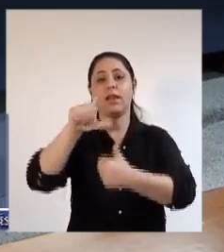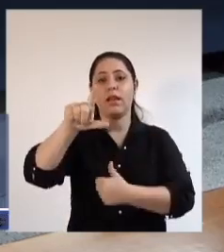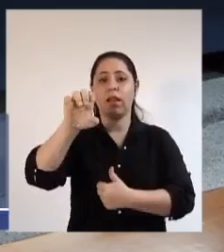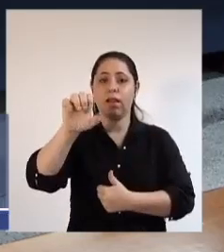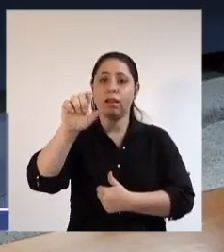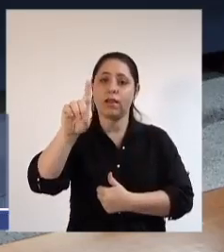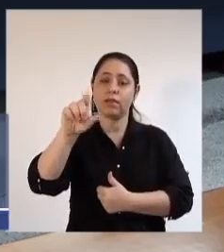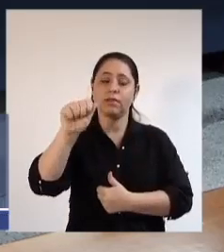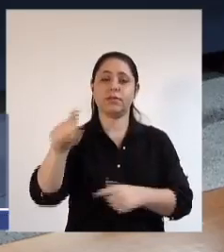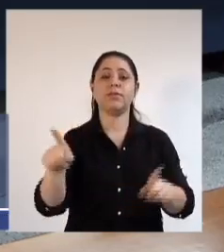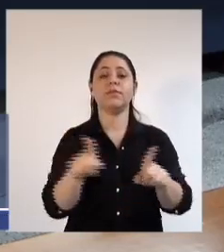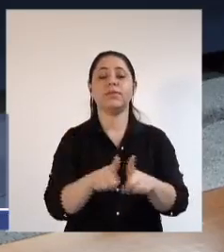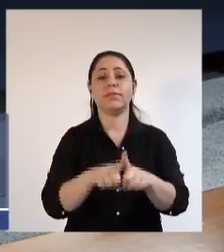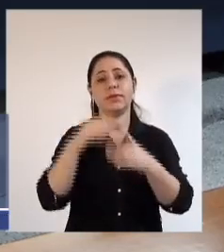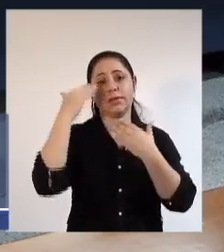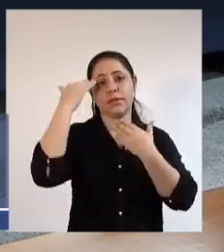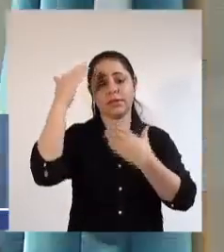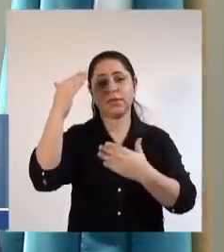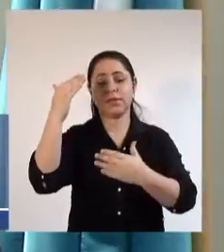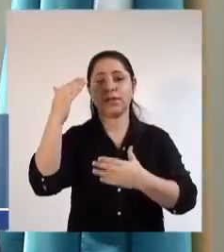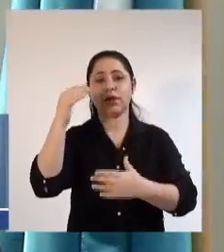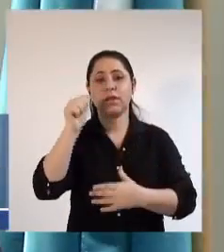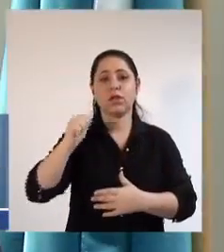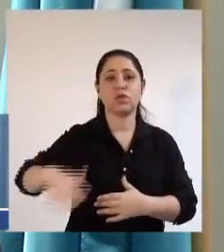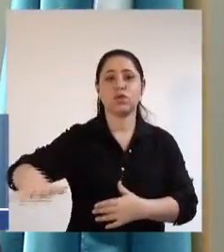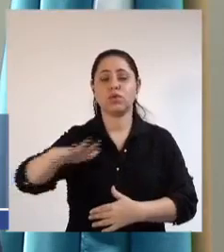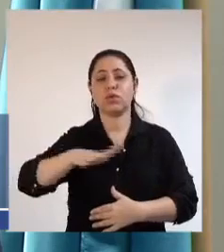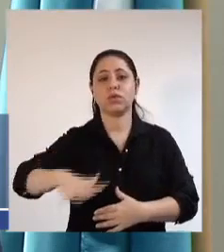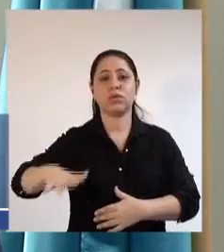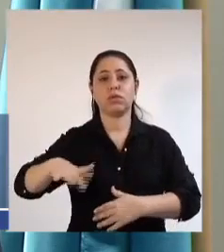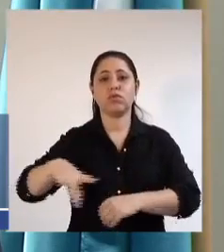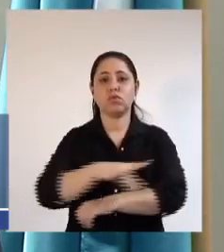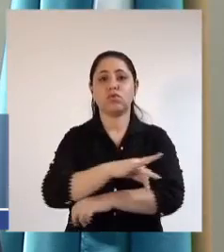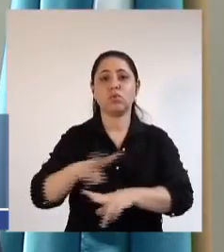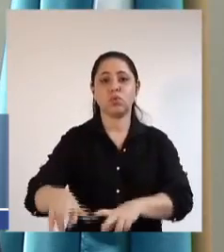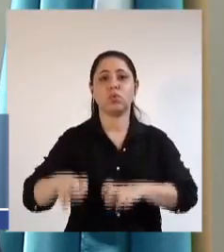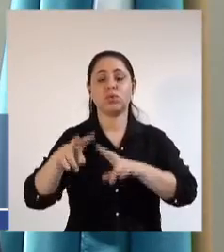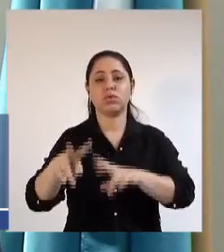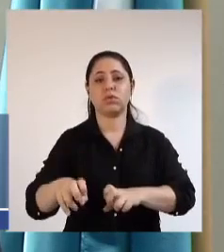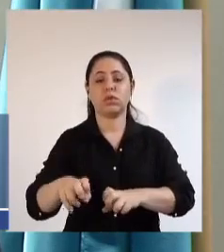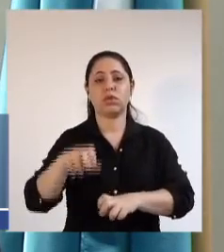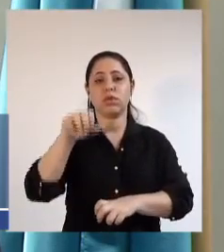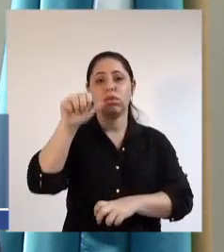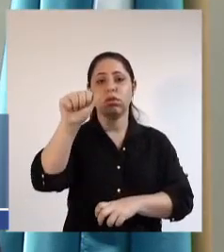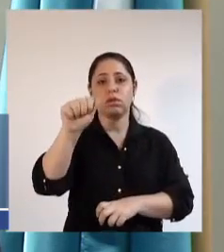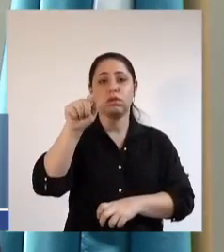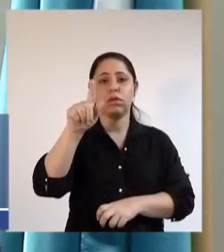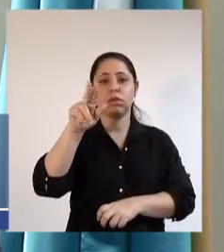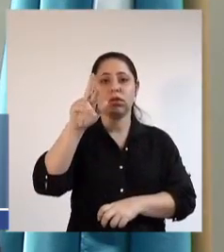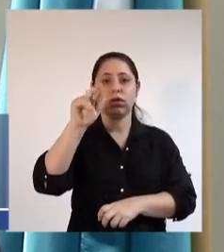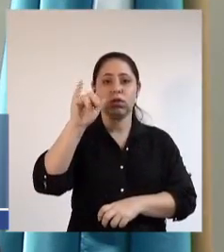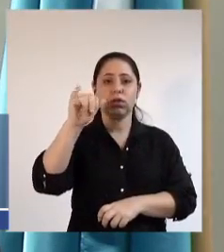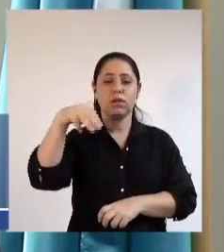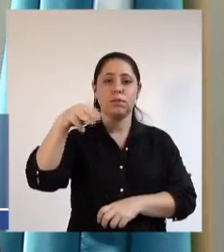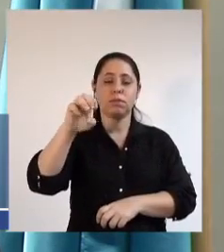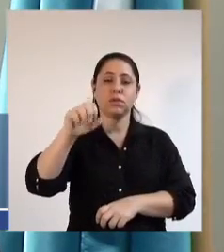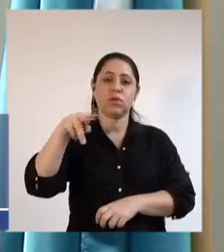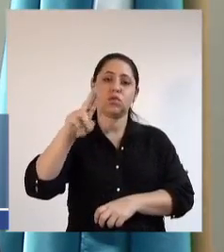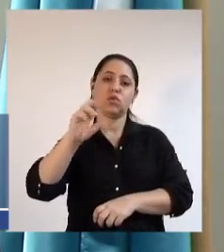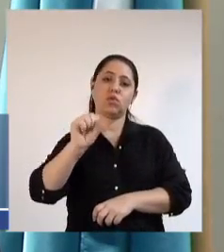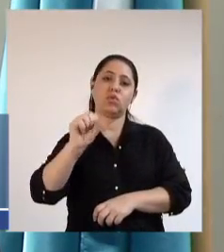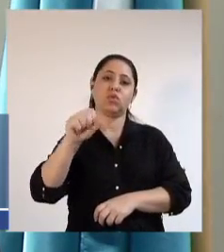também agradecer à associação sul mato grossense de engenheiros agrônomo agrimensores as meia